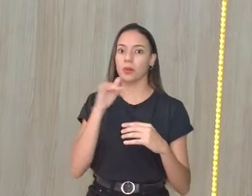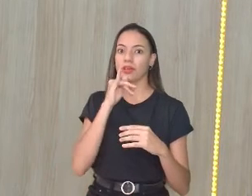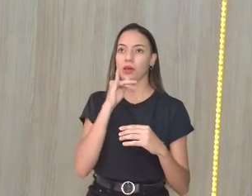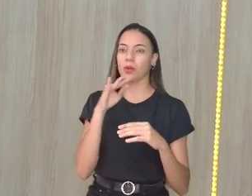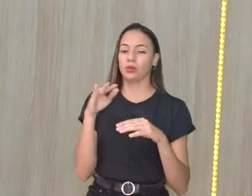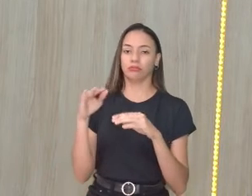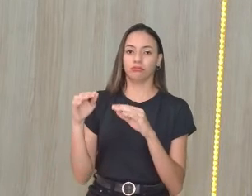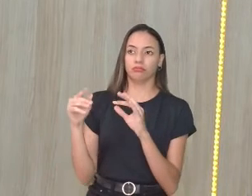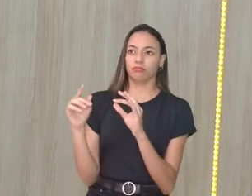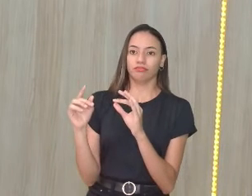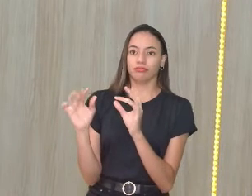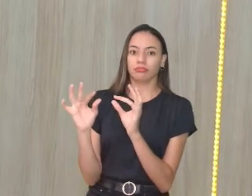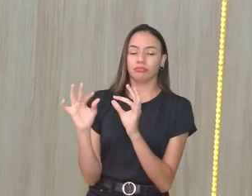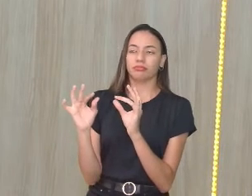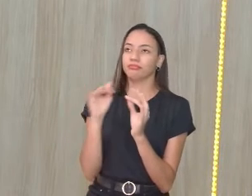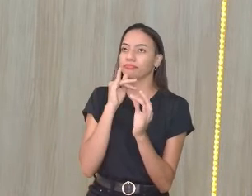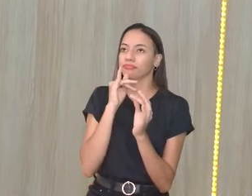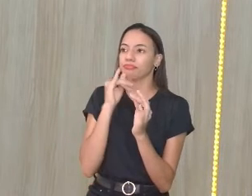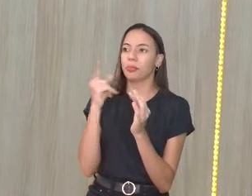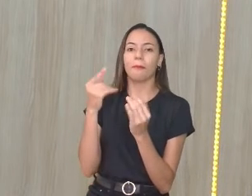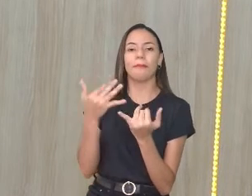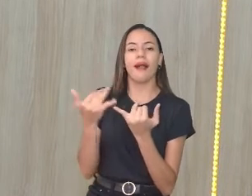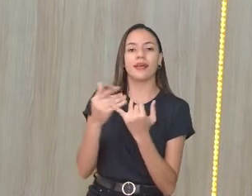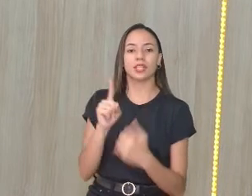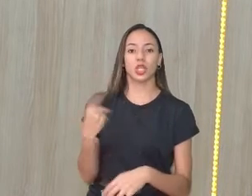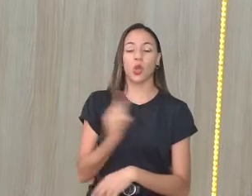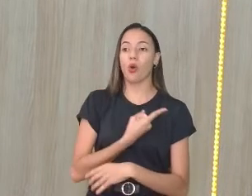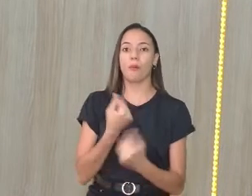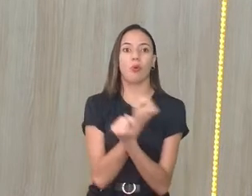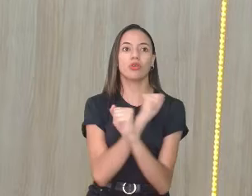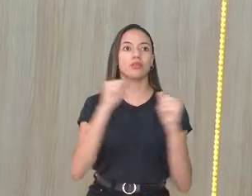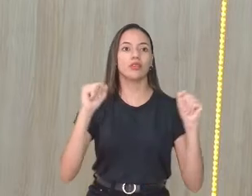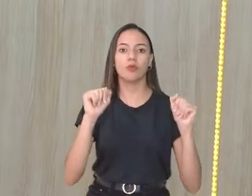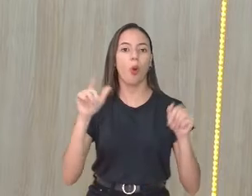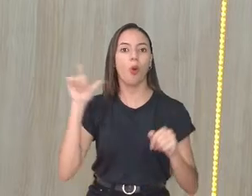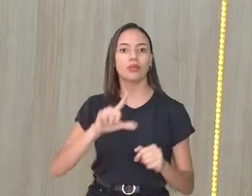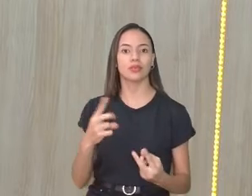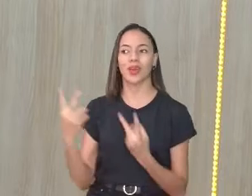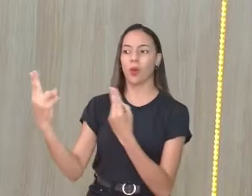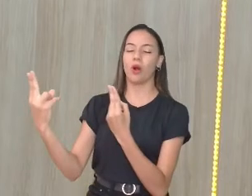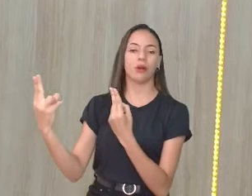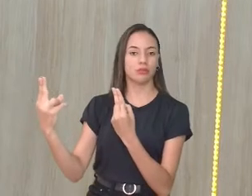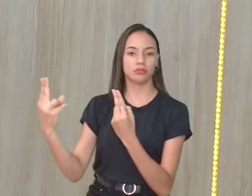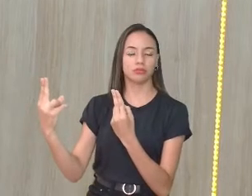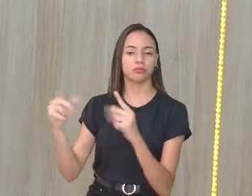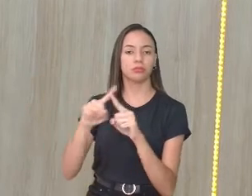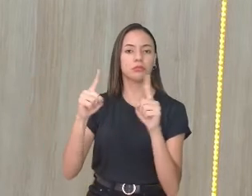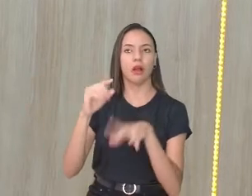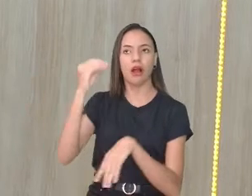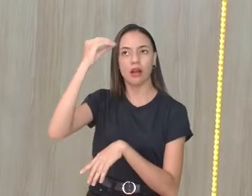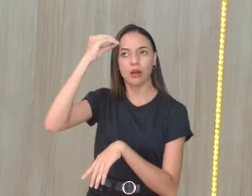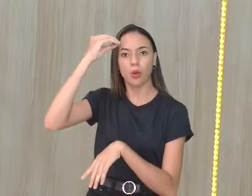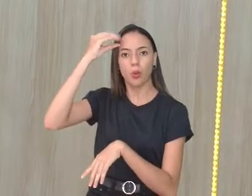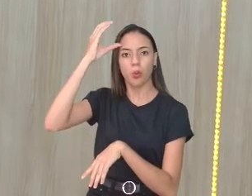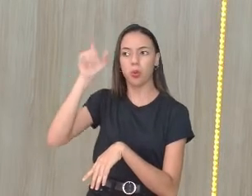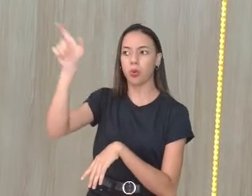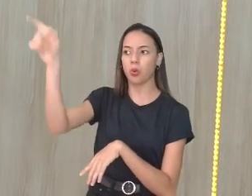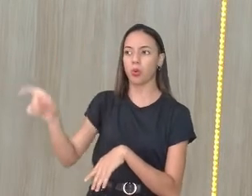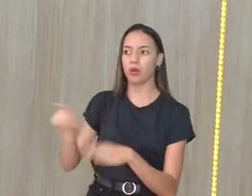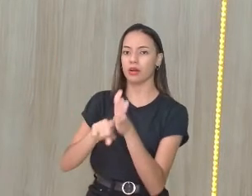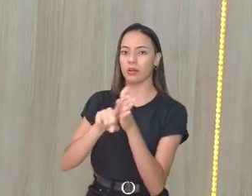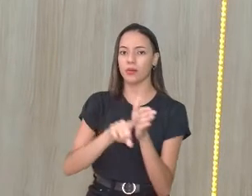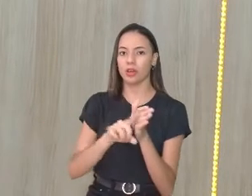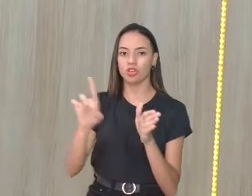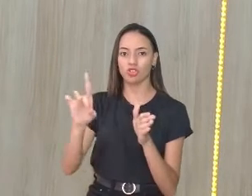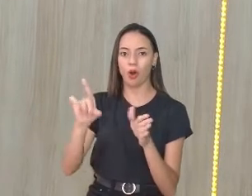Estava falando isso com a professora Carla na última aula, os meninos viram. E aí, esse negócio do conhecimento do pesquisador não veio